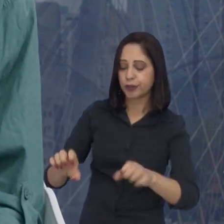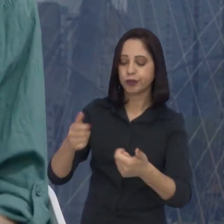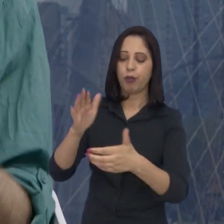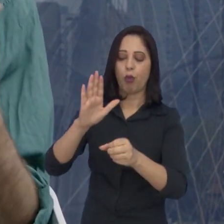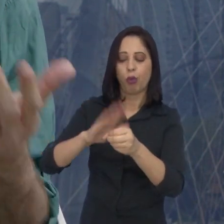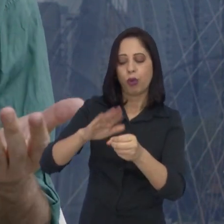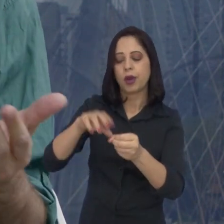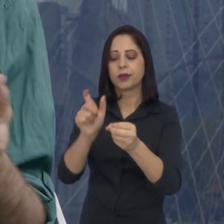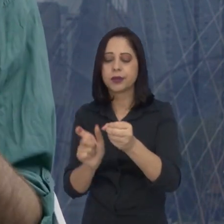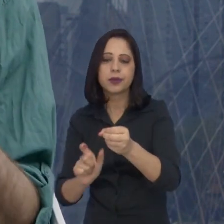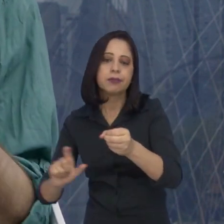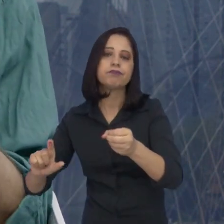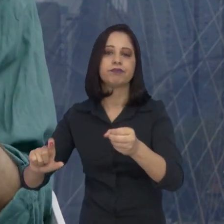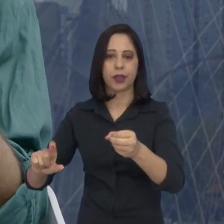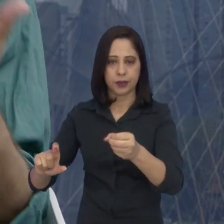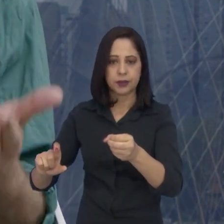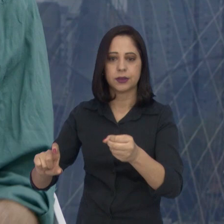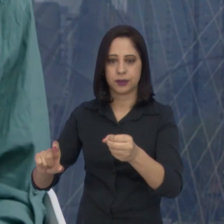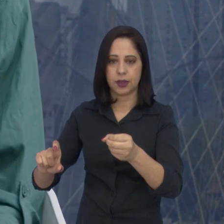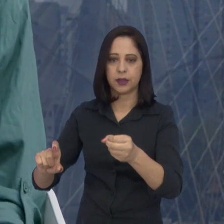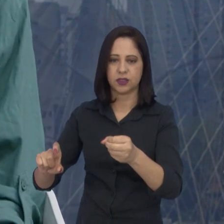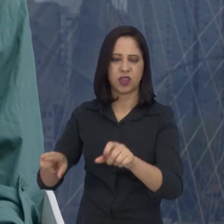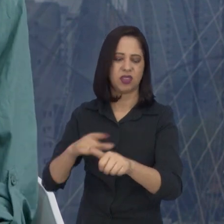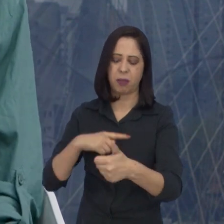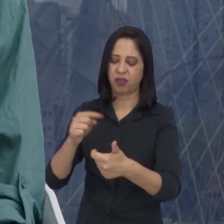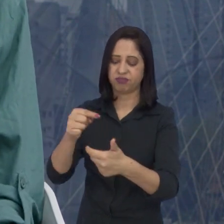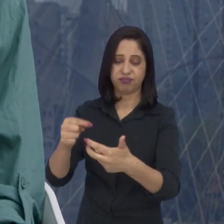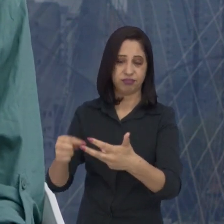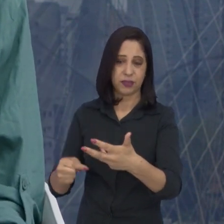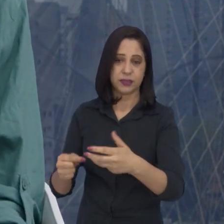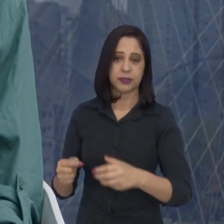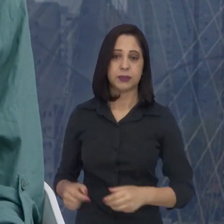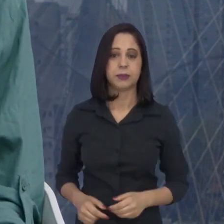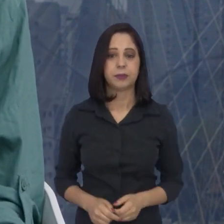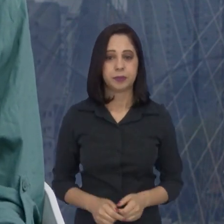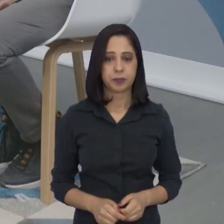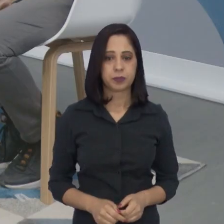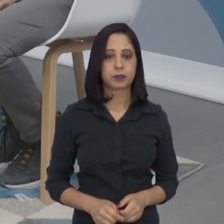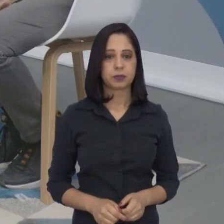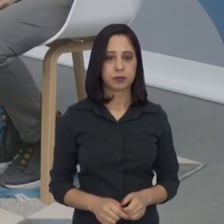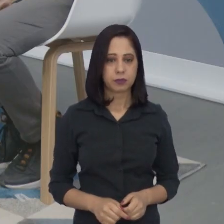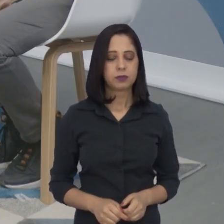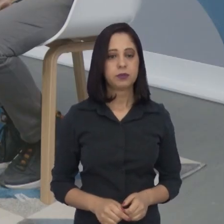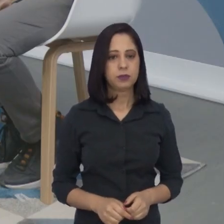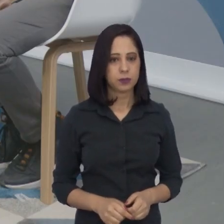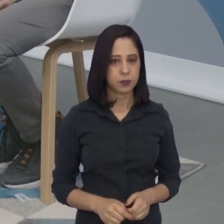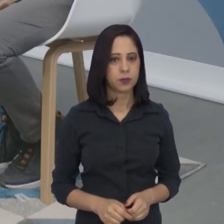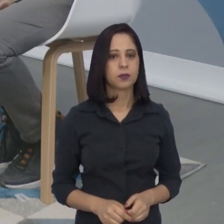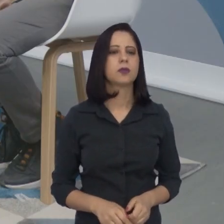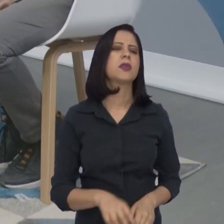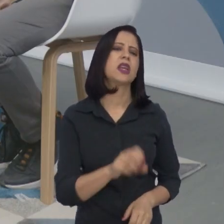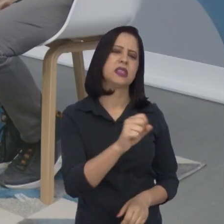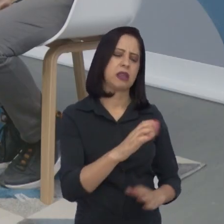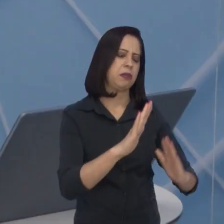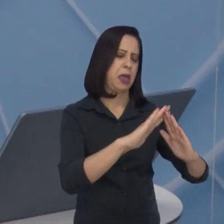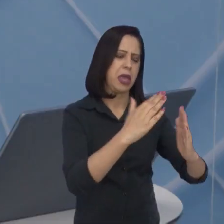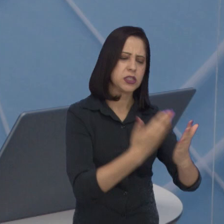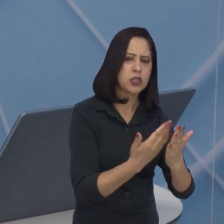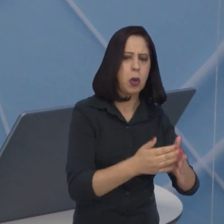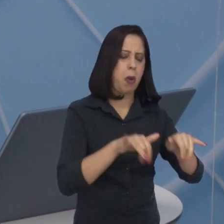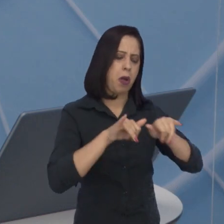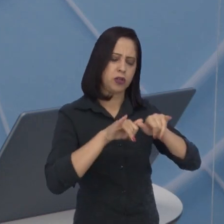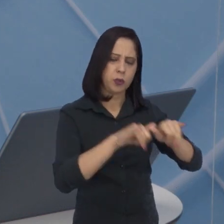mas de acessos e de outras tantas possibilidades. Sim, aí a gente pode falar, né, de escolas,